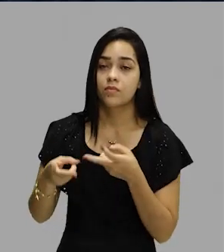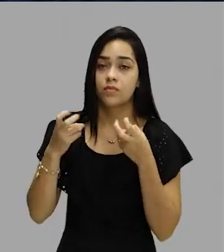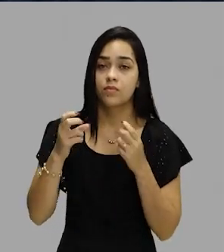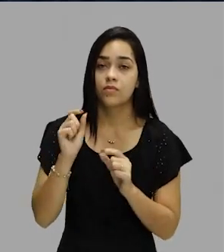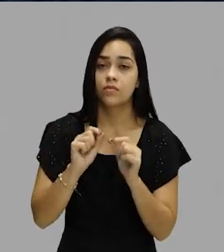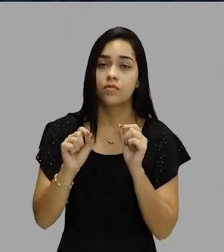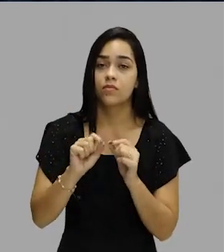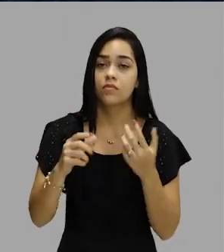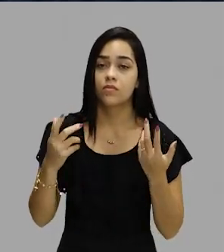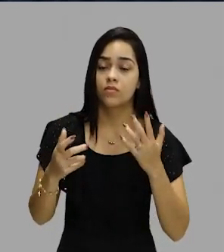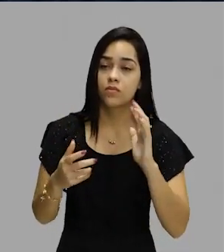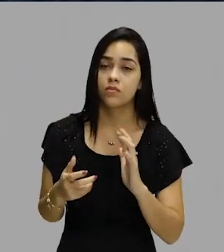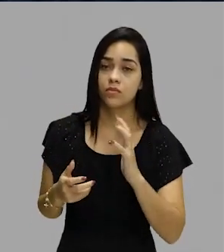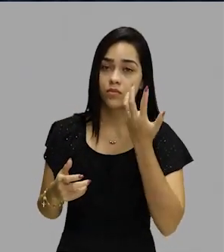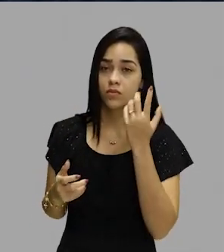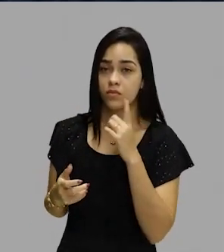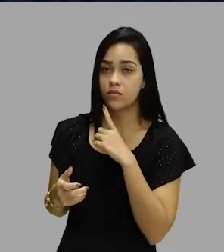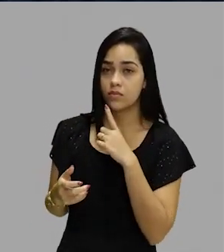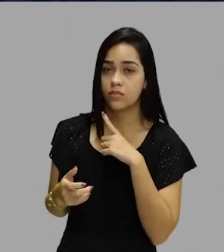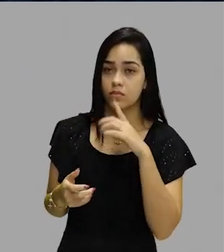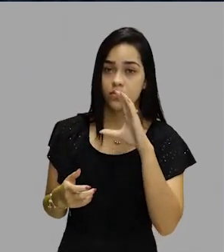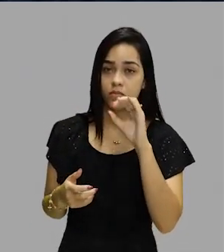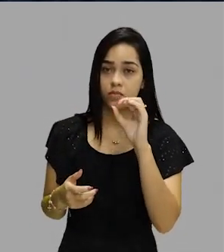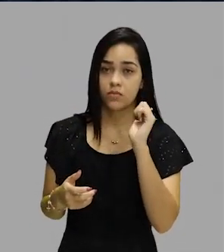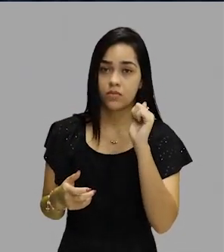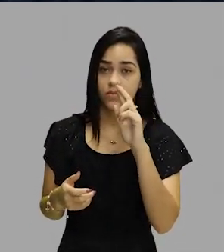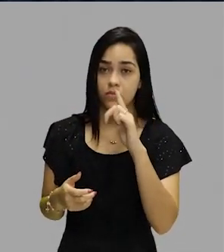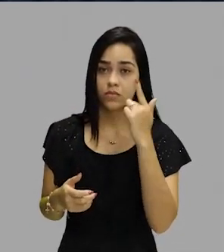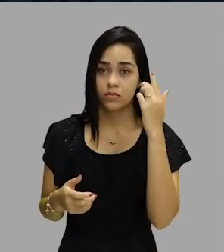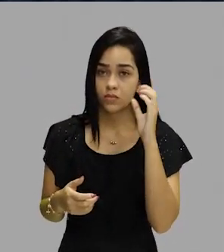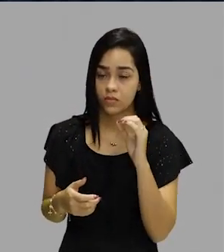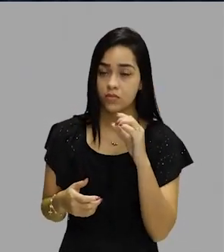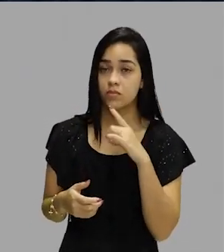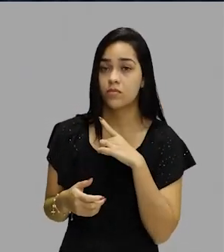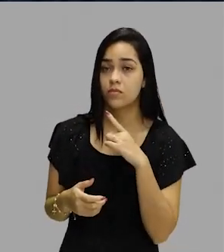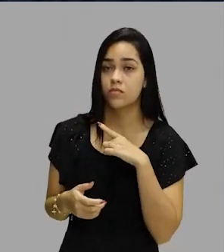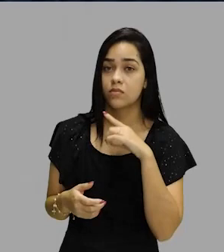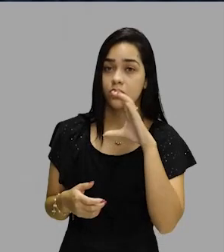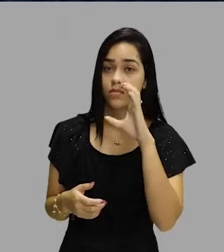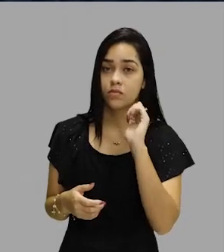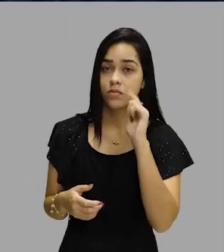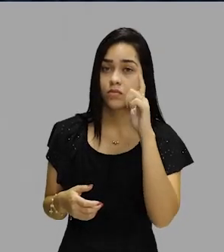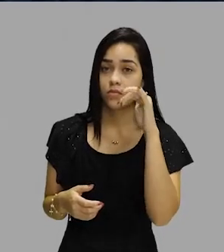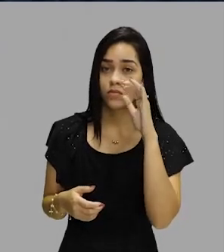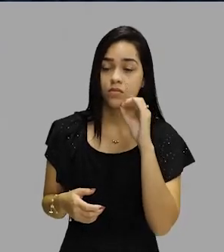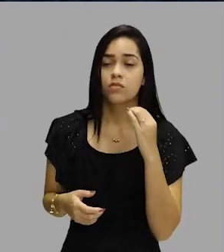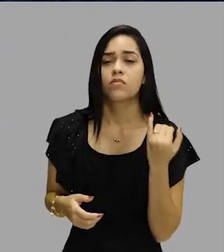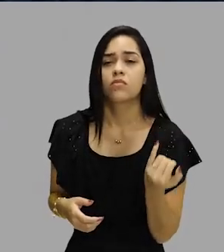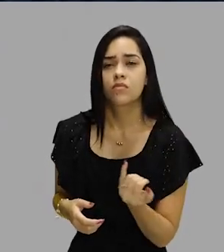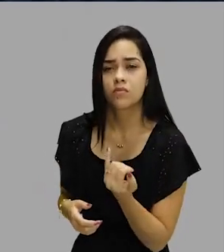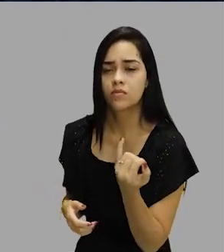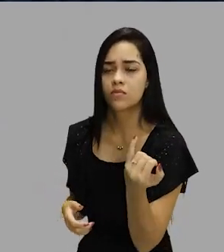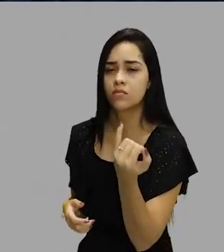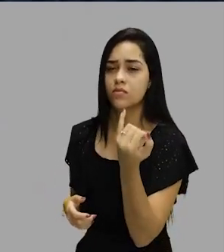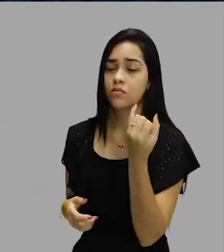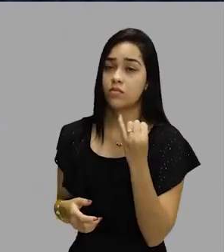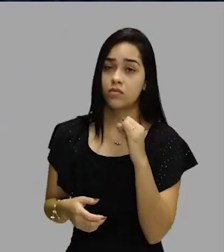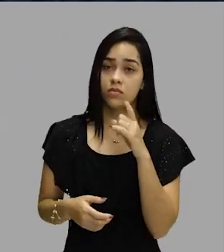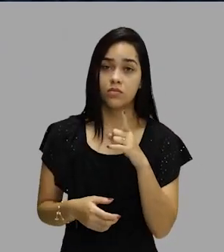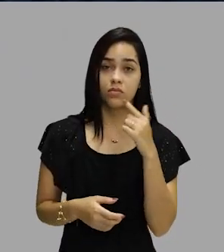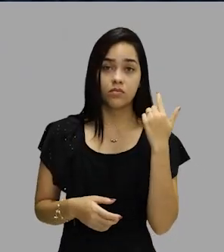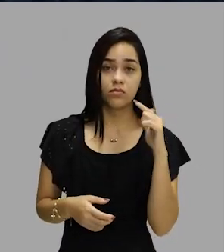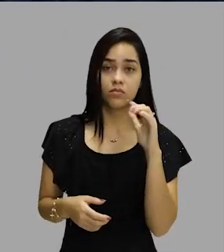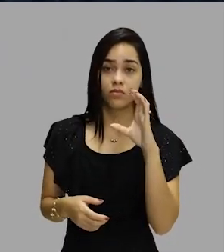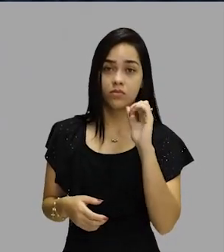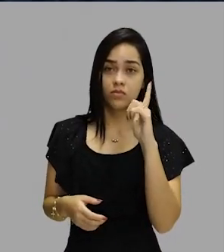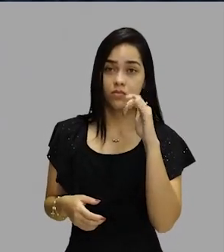aqui, no evento de coagulação sanguínea, que o cálcio, ele é muito importante. Se você não tem